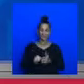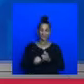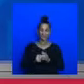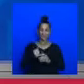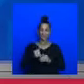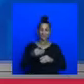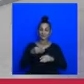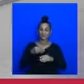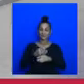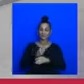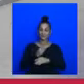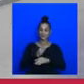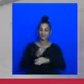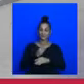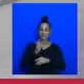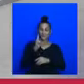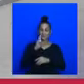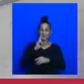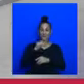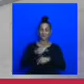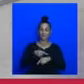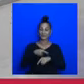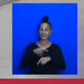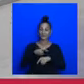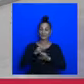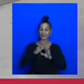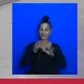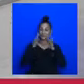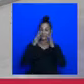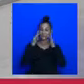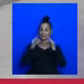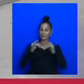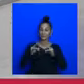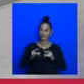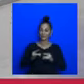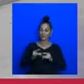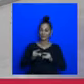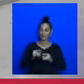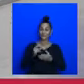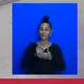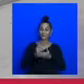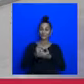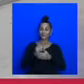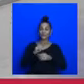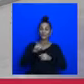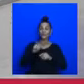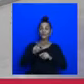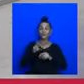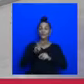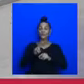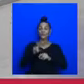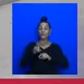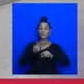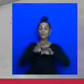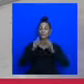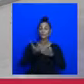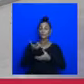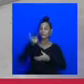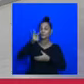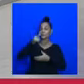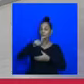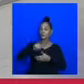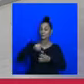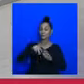primeiro sorteio realizado. Lembrando que agora, conforme explicamos, vamos ao procedimento necessário de reabastecimento do